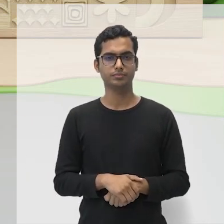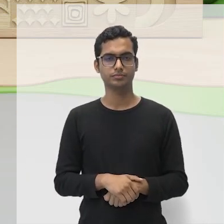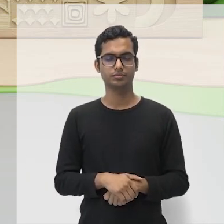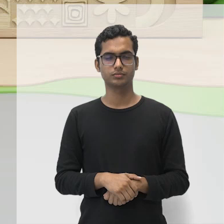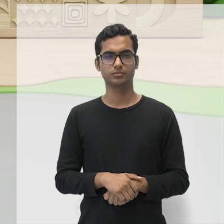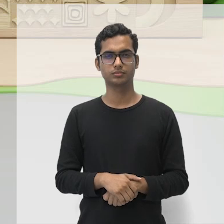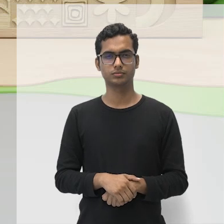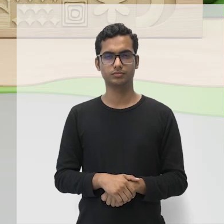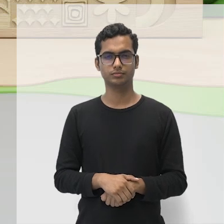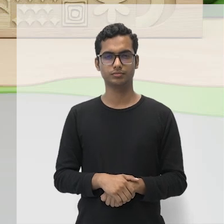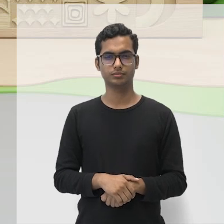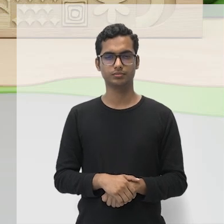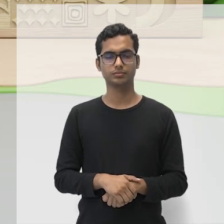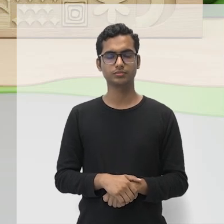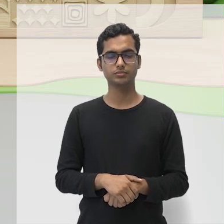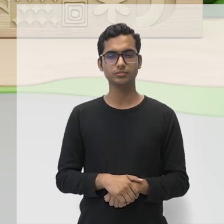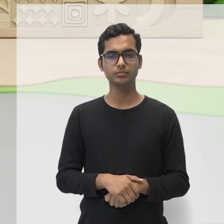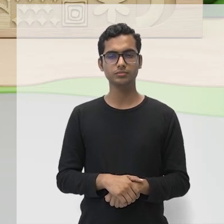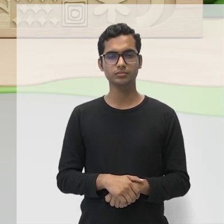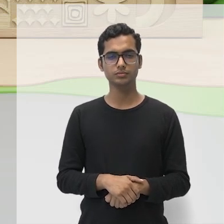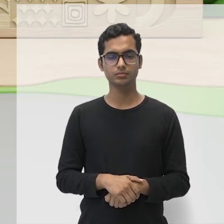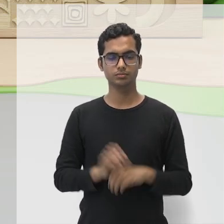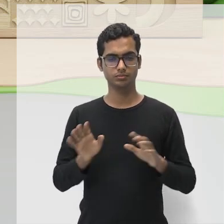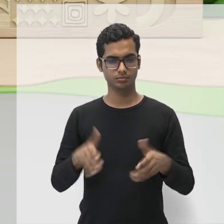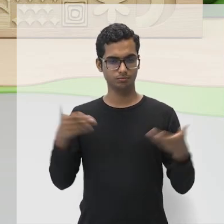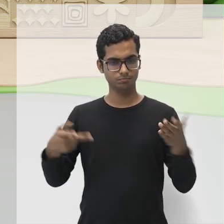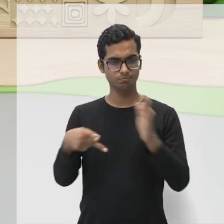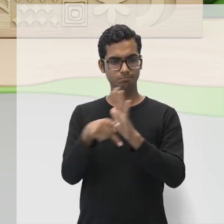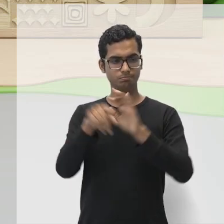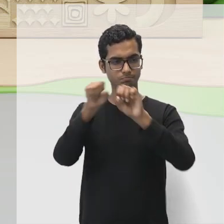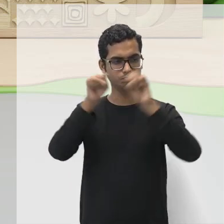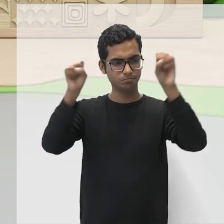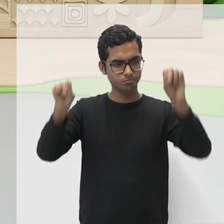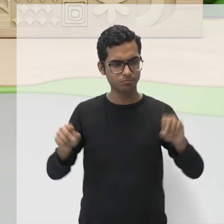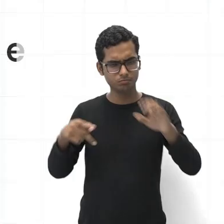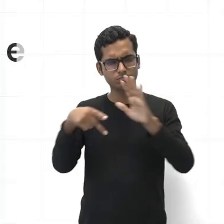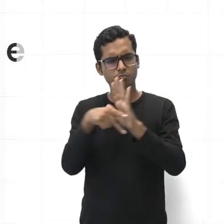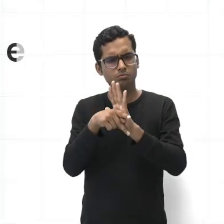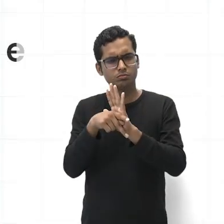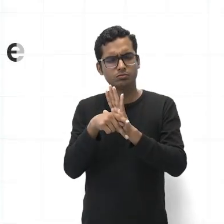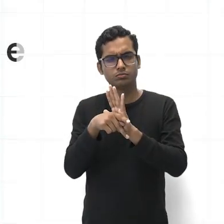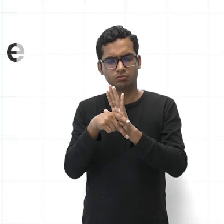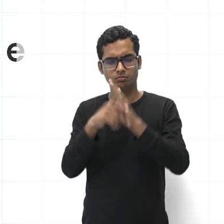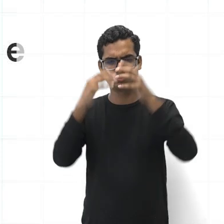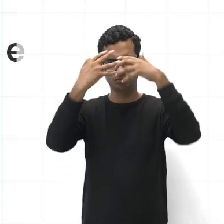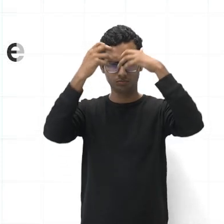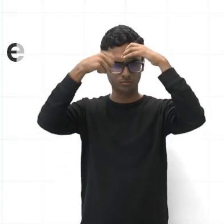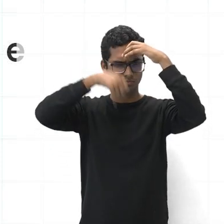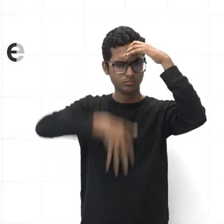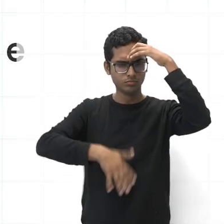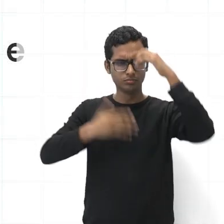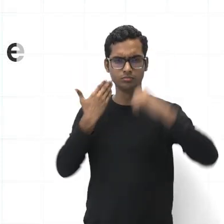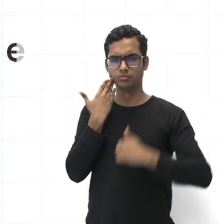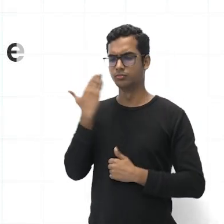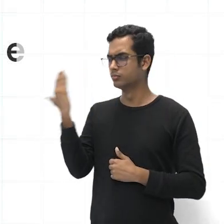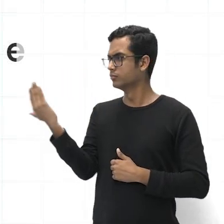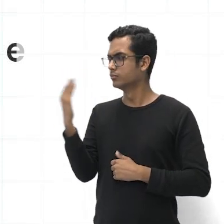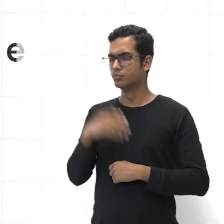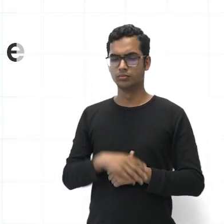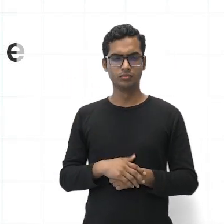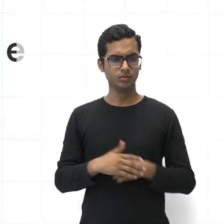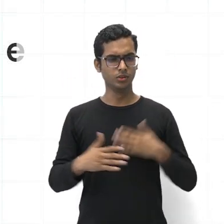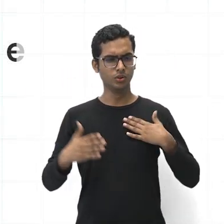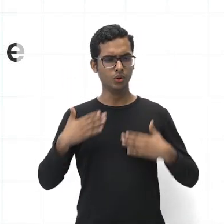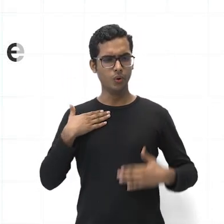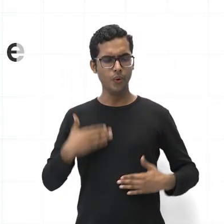Então, falando mais um pouquinho sobre o sistema nervoso periférico, trago para vocês mais uma vez o nosso corpo humano